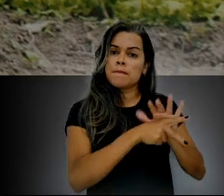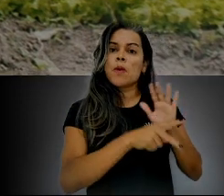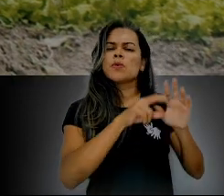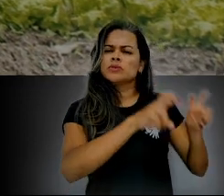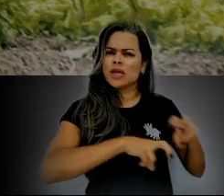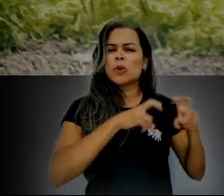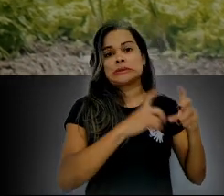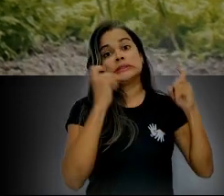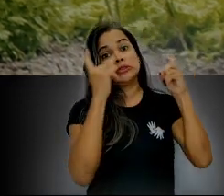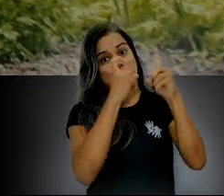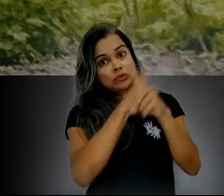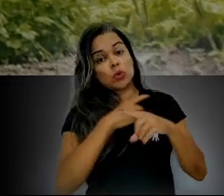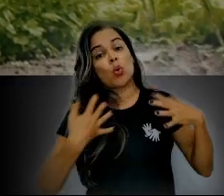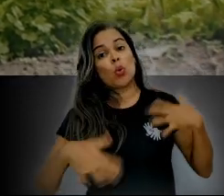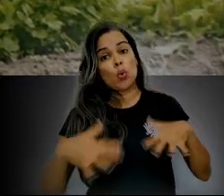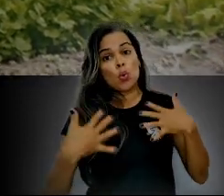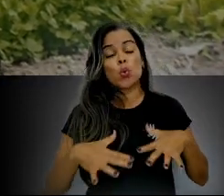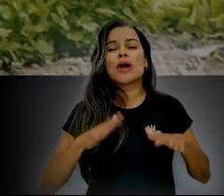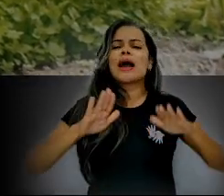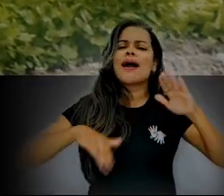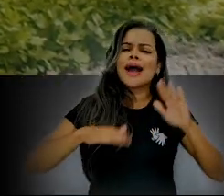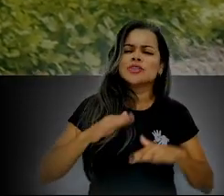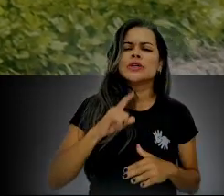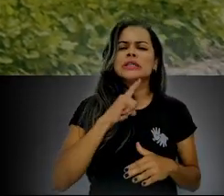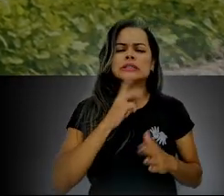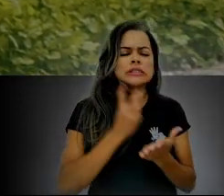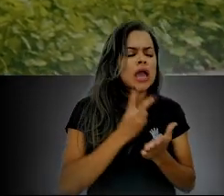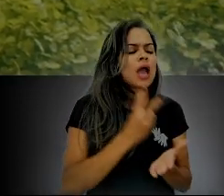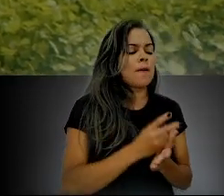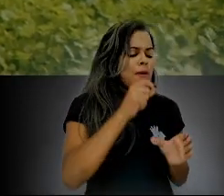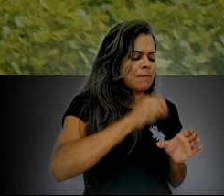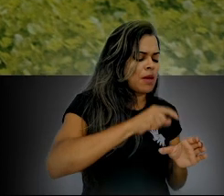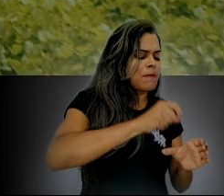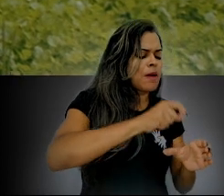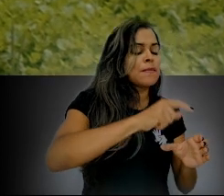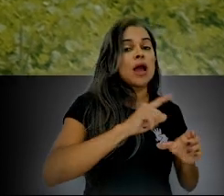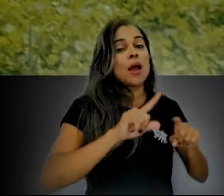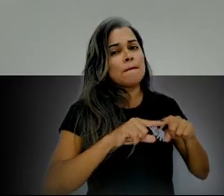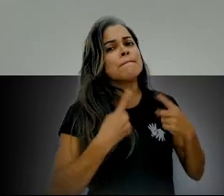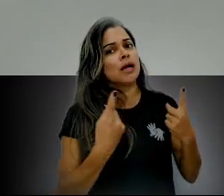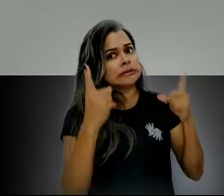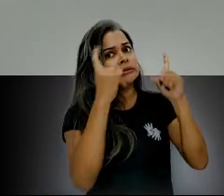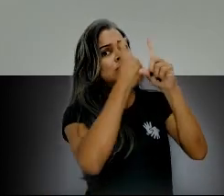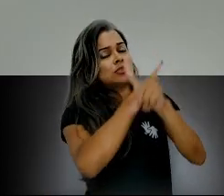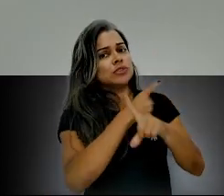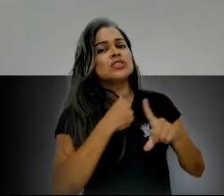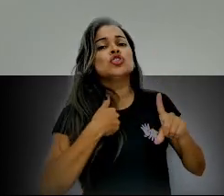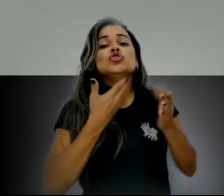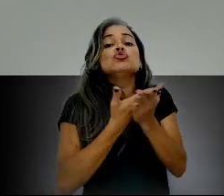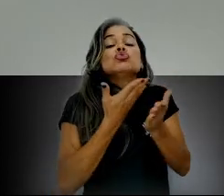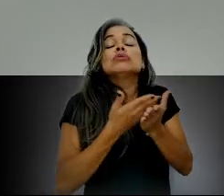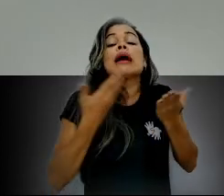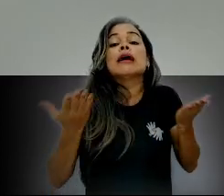no espaço rural né com muitas dificuldades embora estivéssemos ali plantando colhendo trabalhando mais